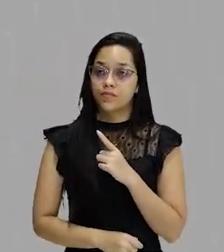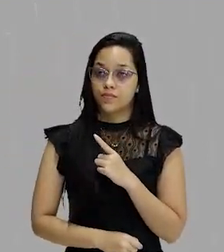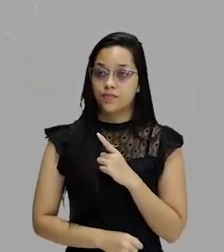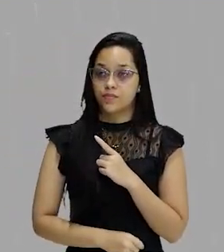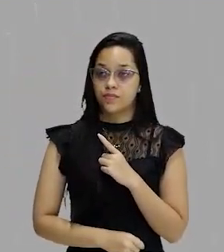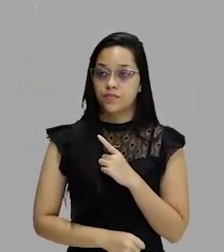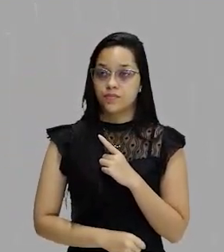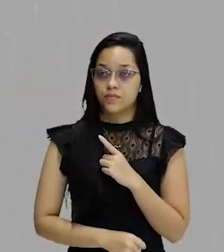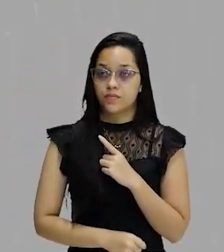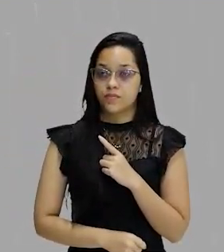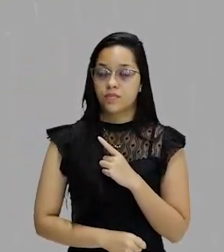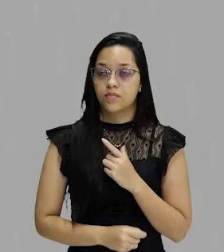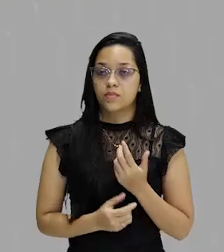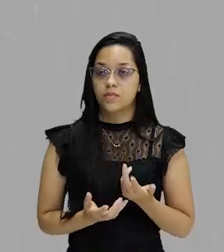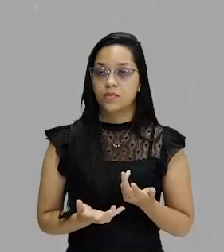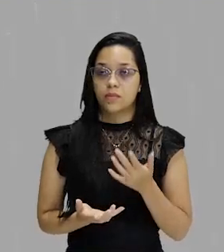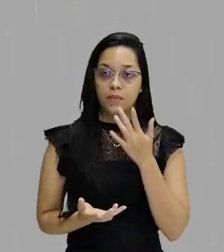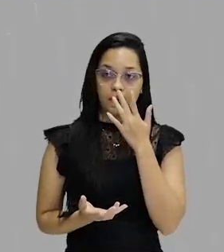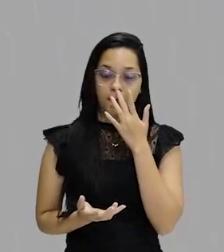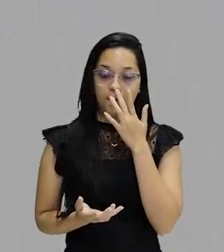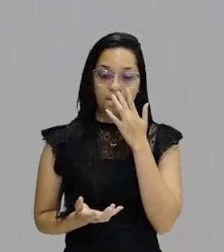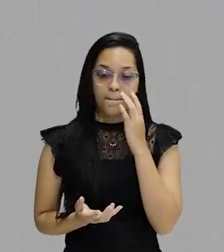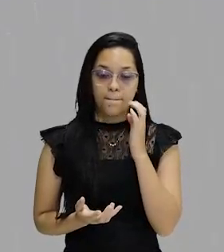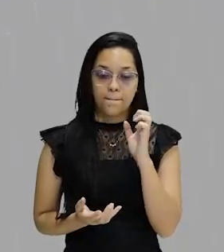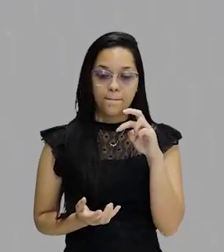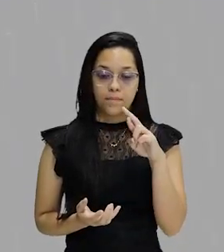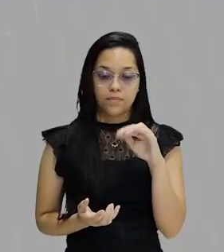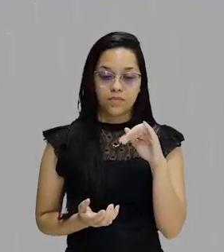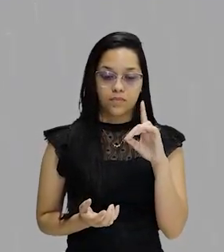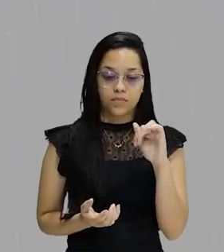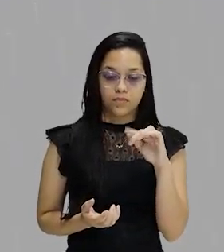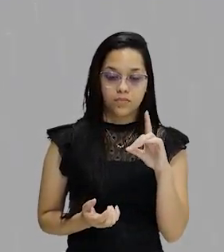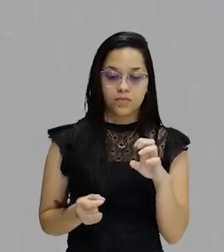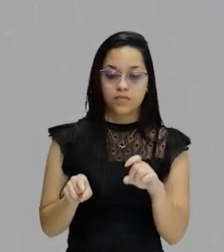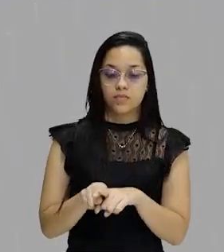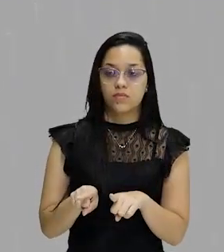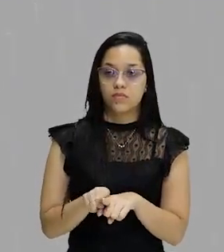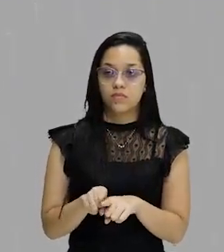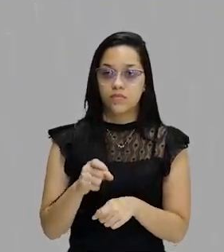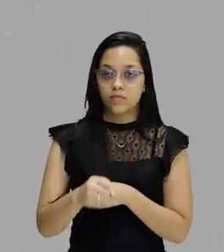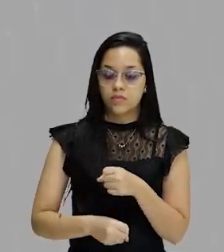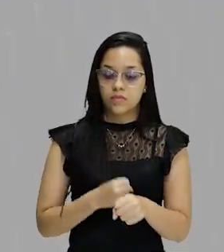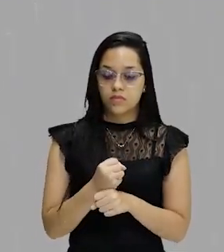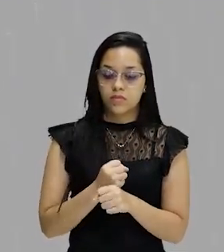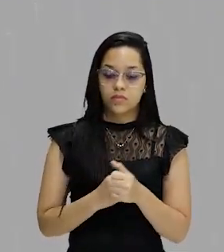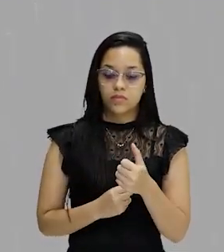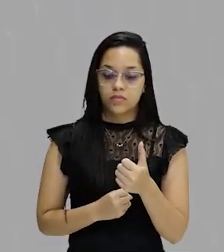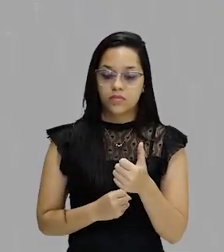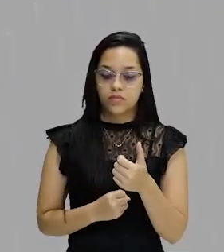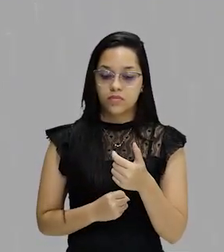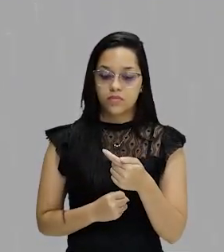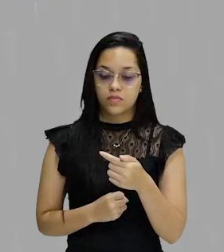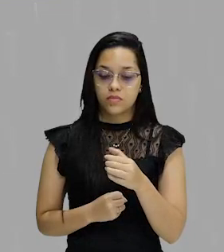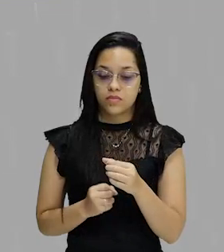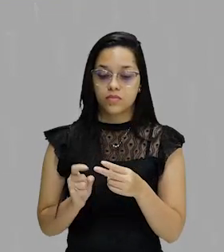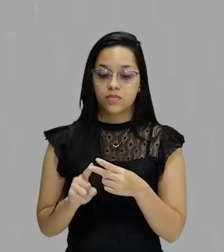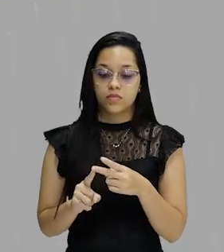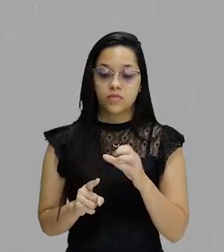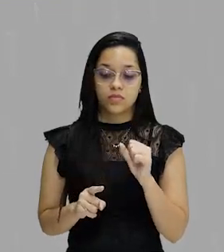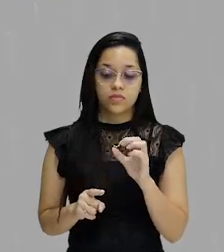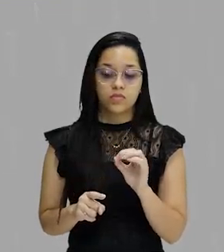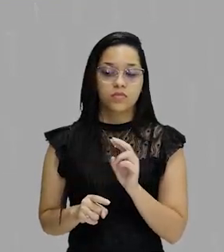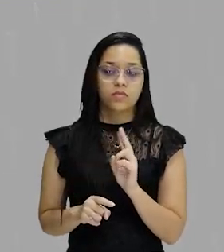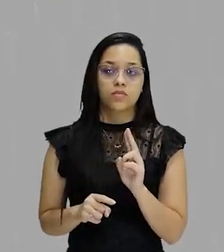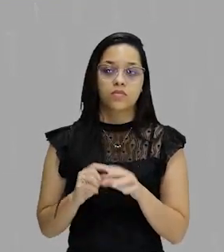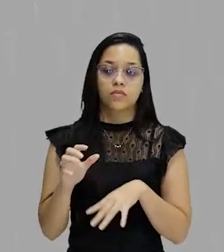ser basicamente, né, censurada, desde os anos 60 até os anos 70, né, a